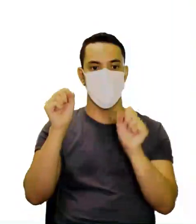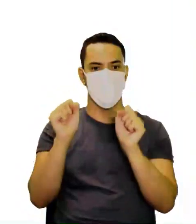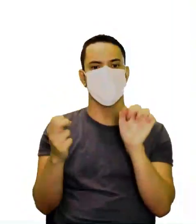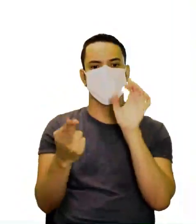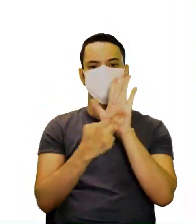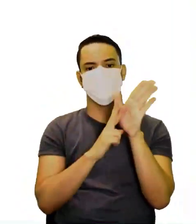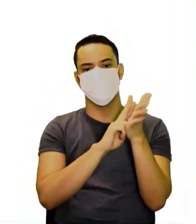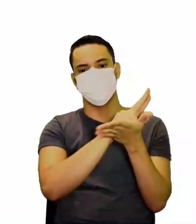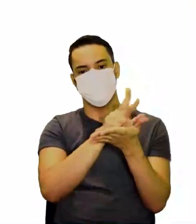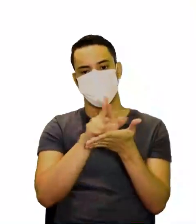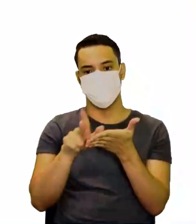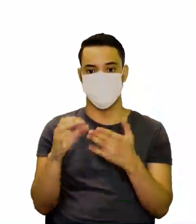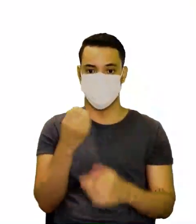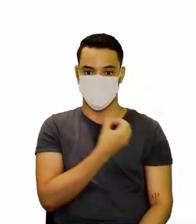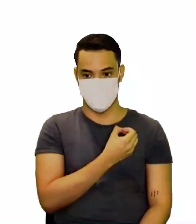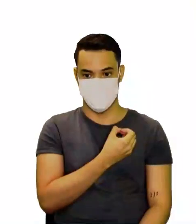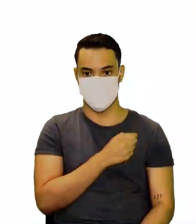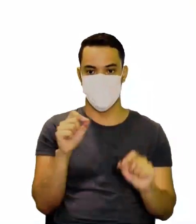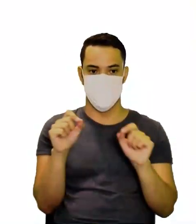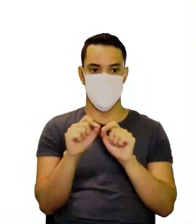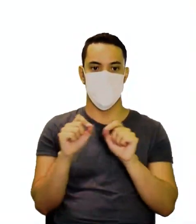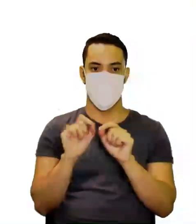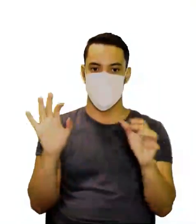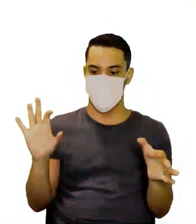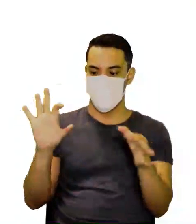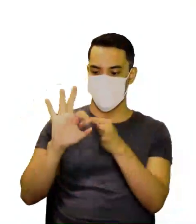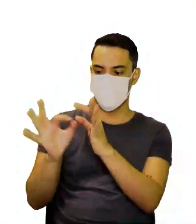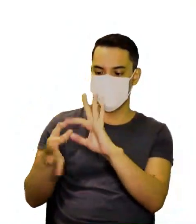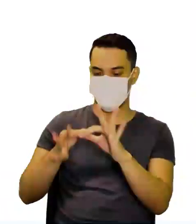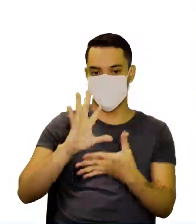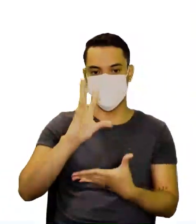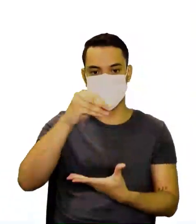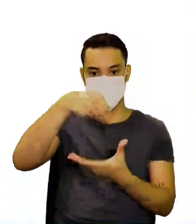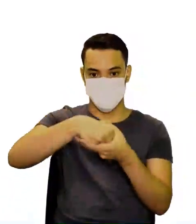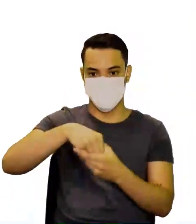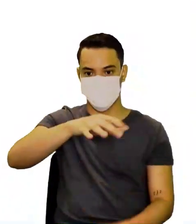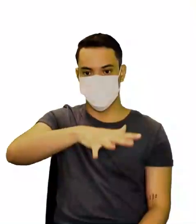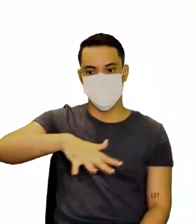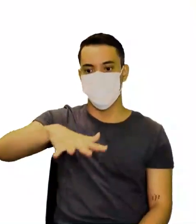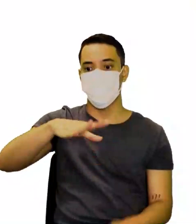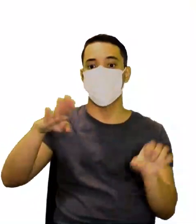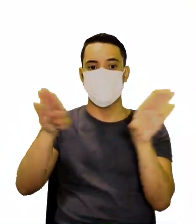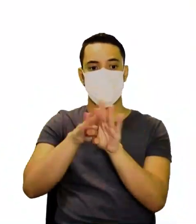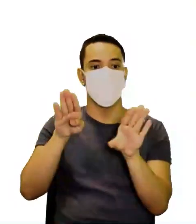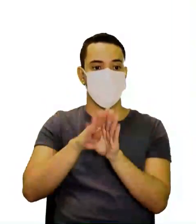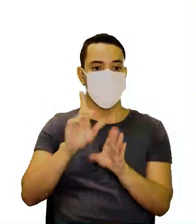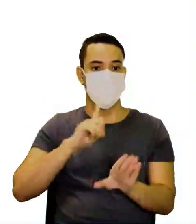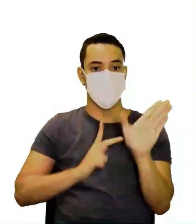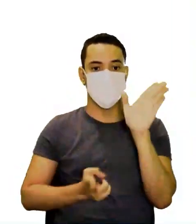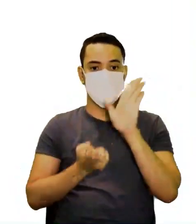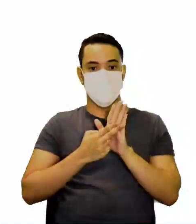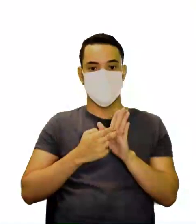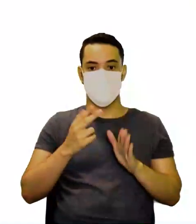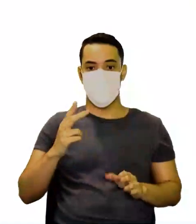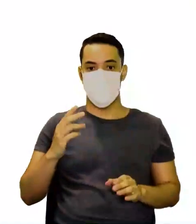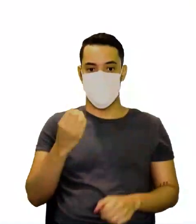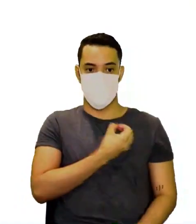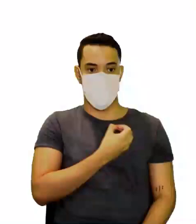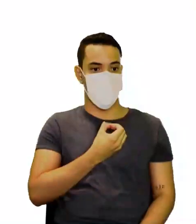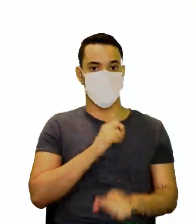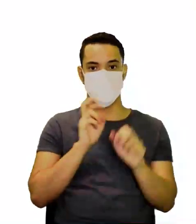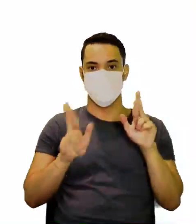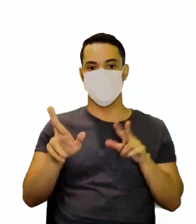diferentes valores, fazendo com que a corrente elétrica no circuito também assuma valores diferentes para